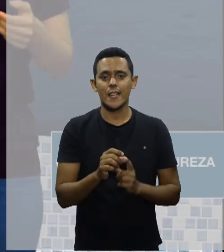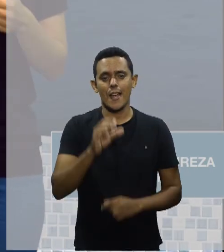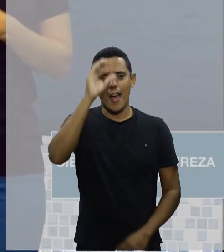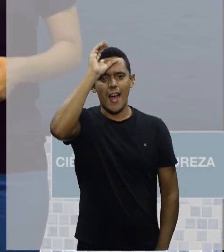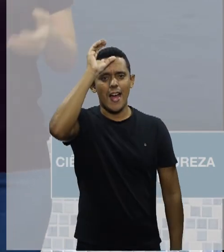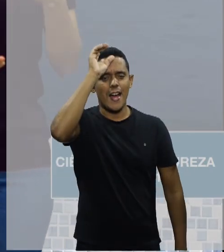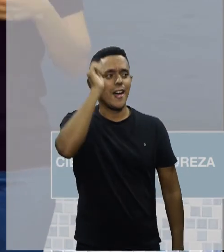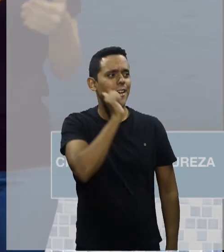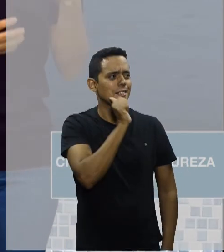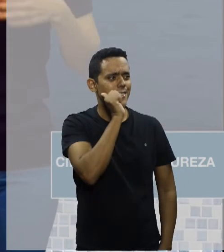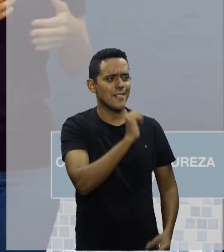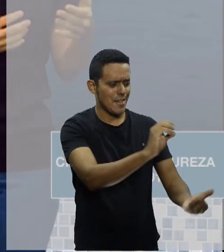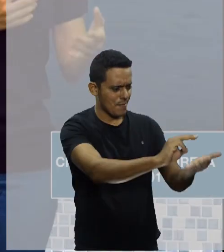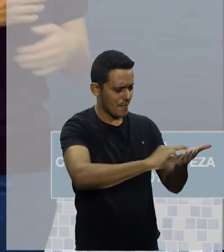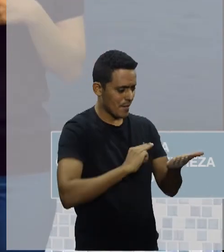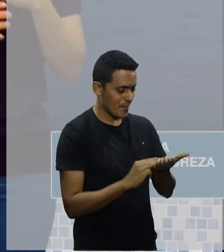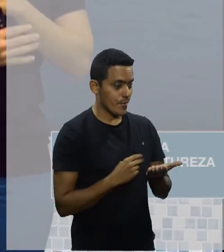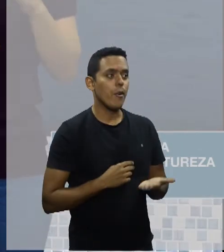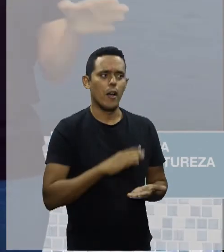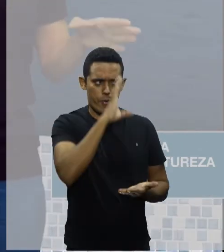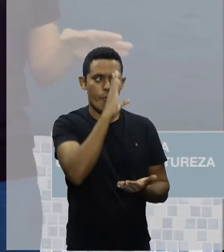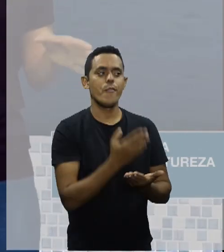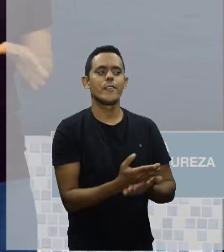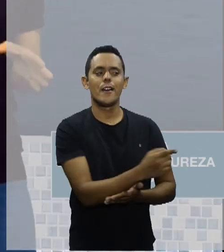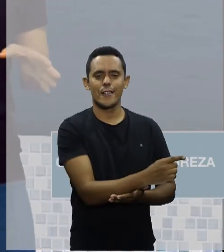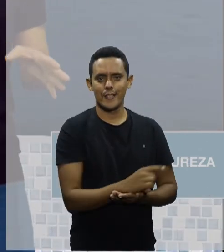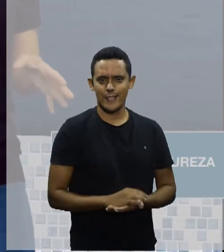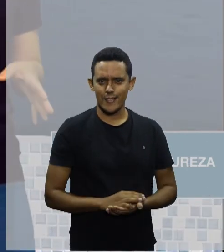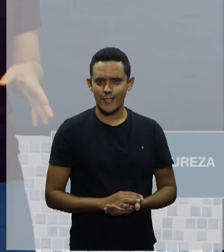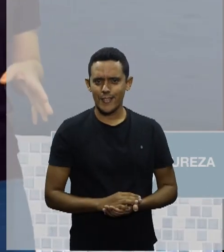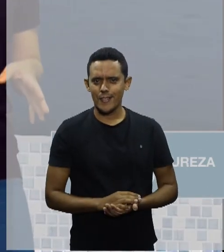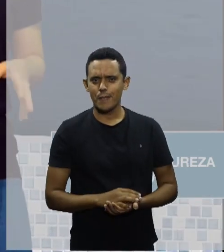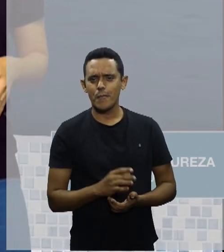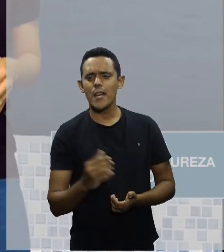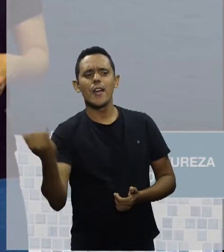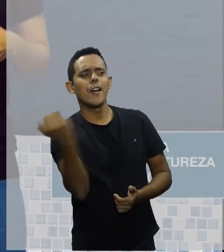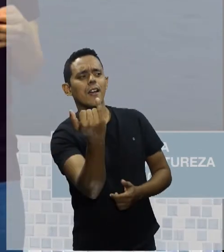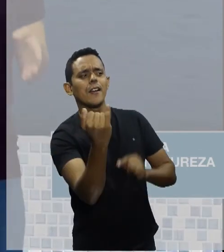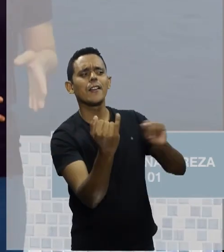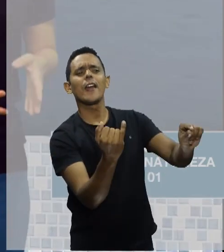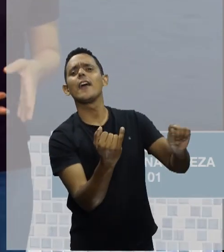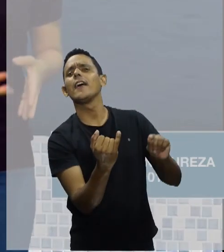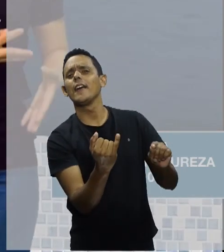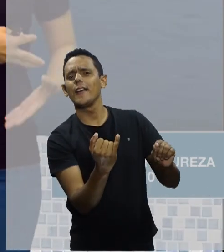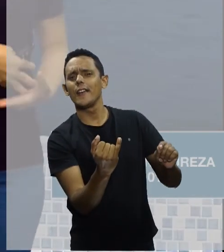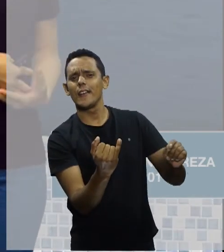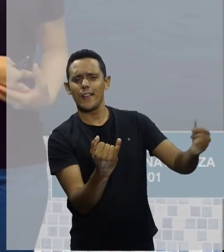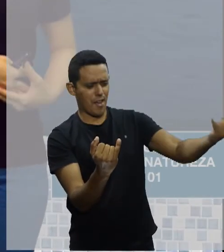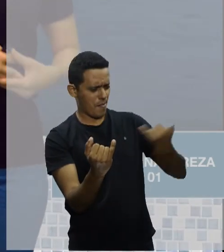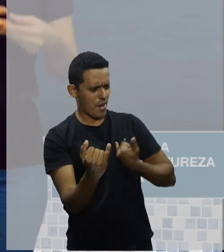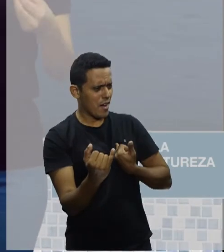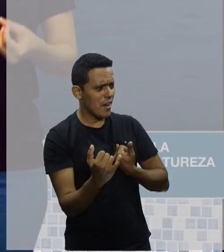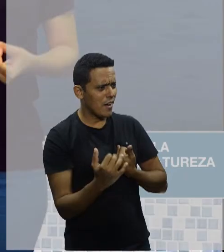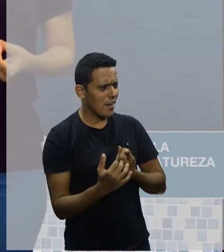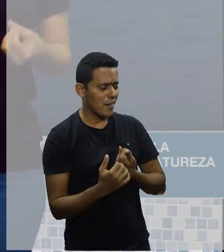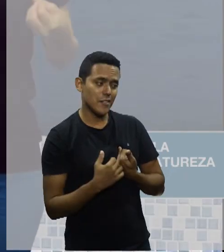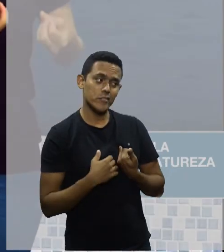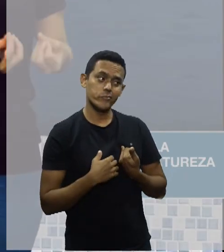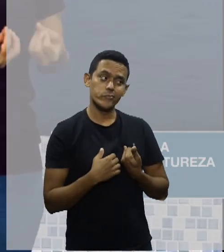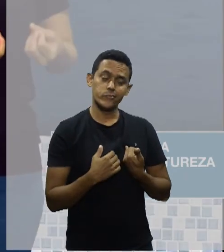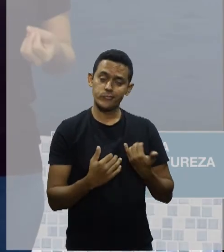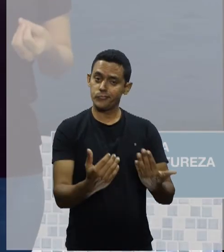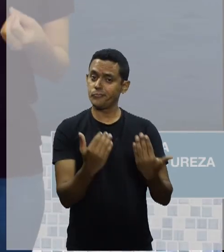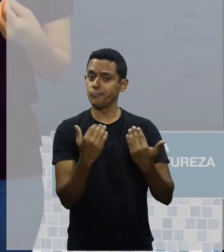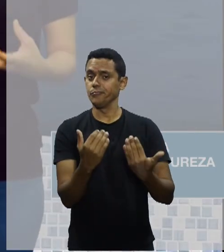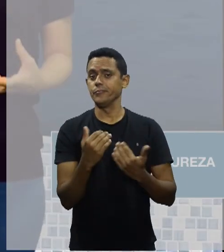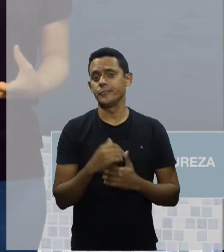tia quem foi que mandou aí quando você vê ninguém sabe nem quem foi que enviou essa notícia tem muitos adjetivos desconfie como eu disse a vocês as